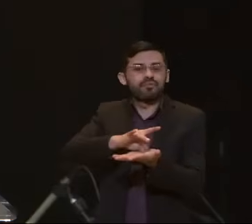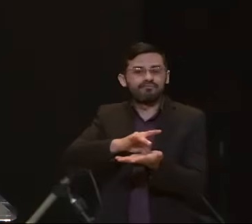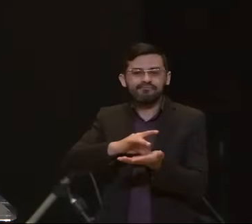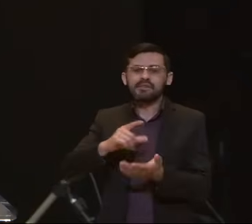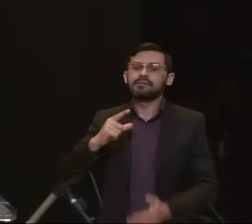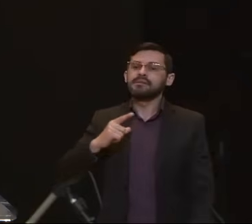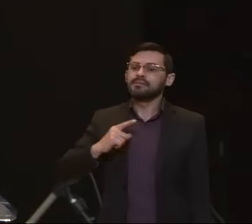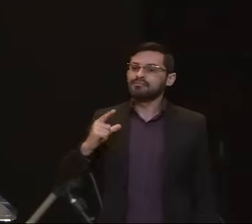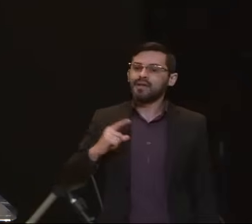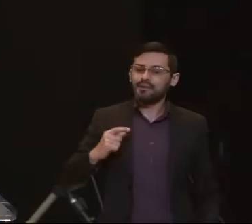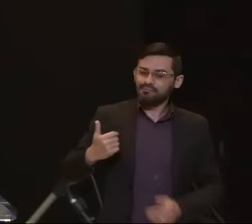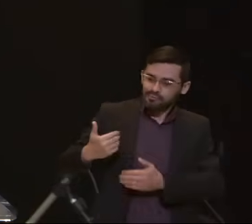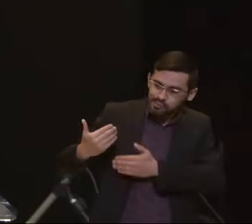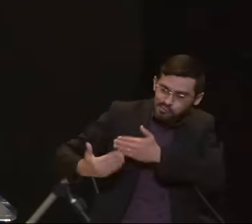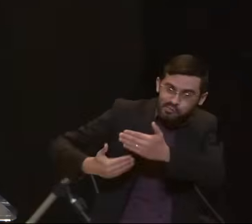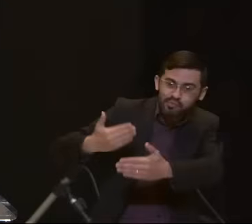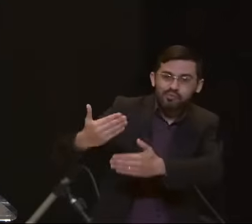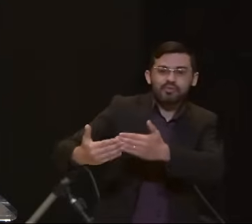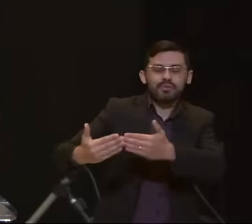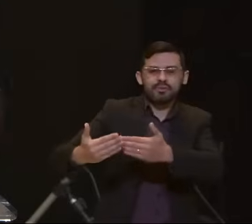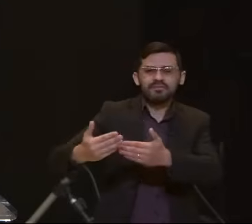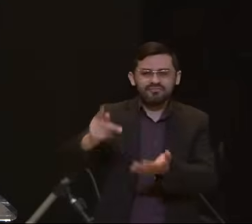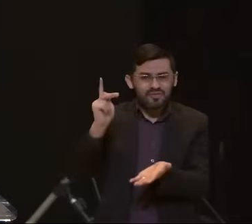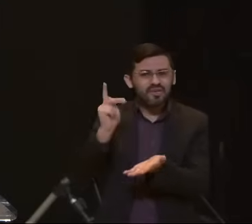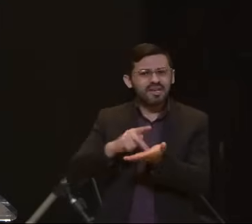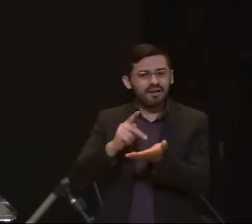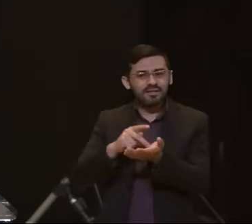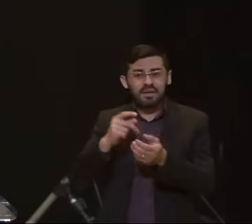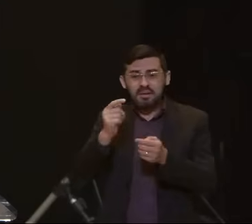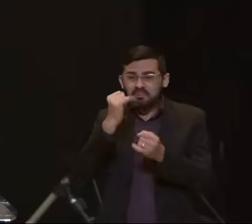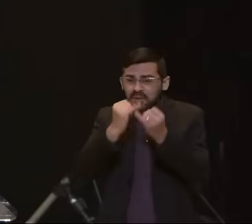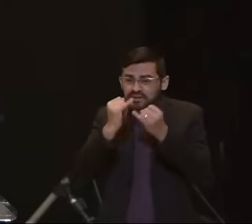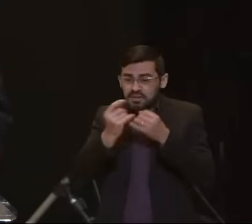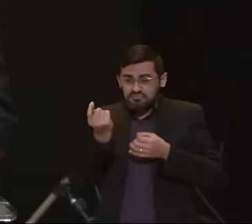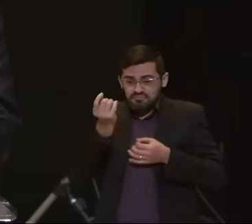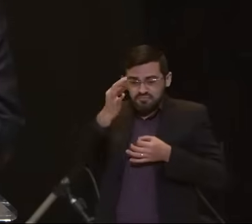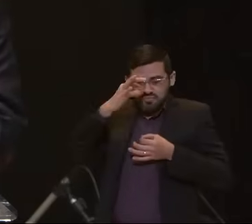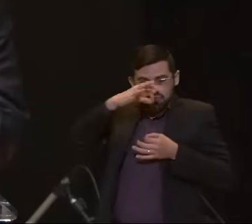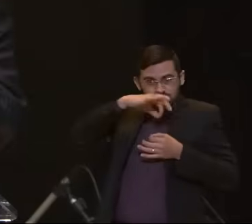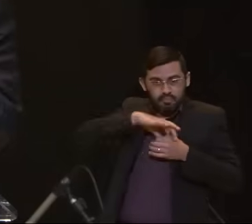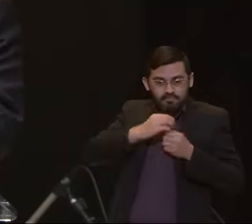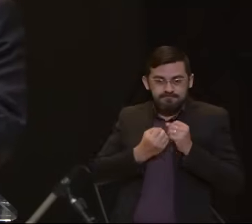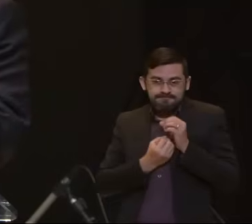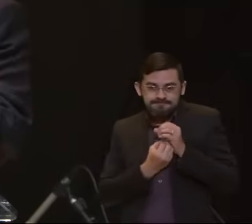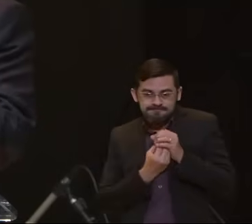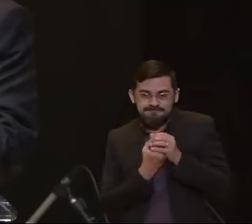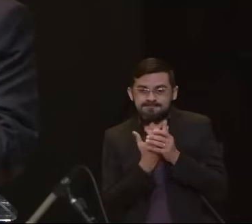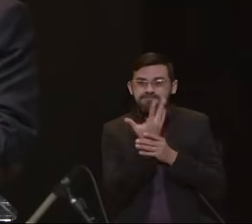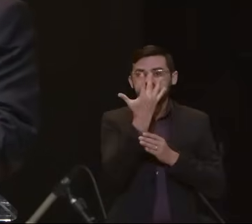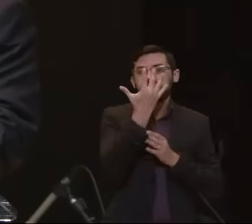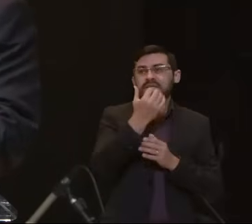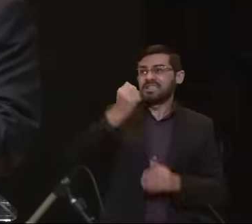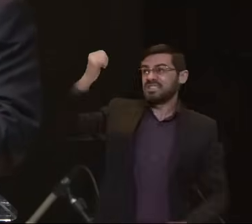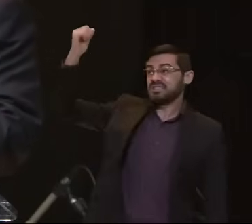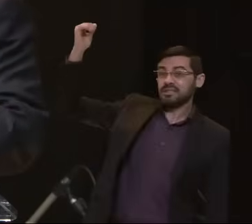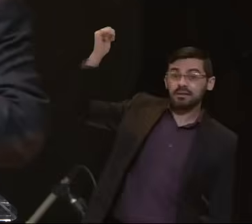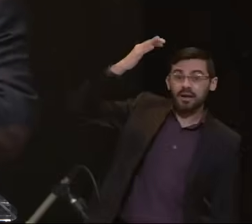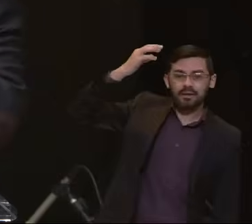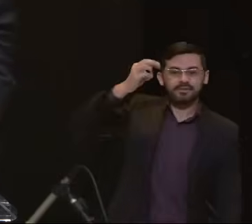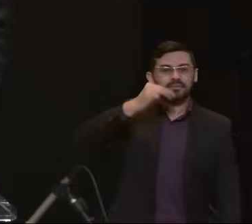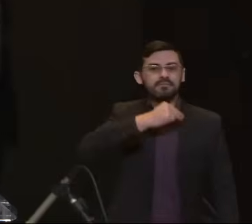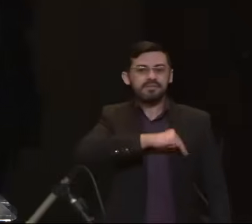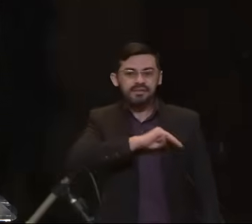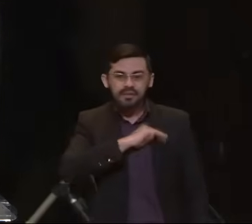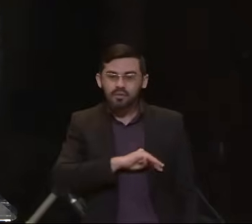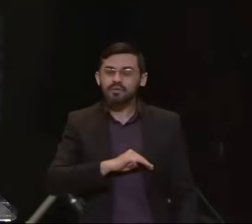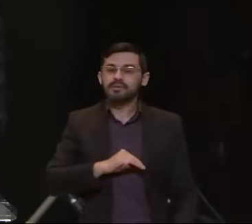tem jeito. Tem uma semente poderosa dentro de você, de graça, de misericórdia, e ela